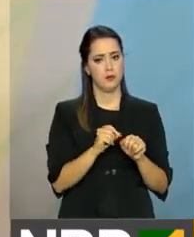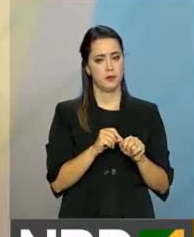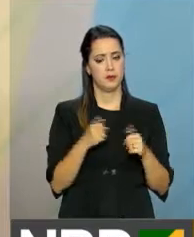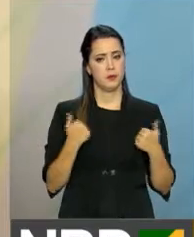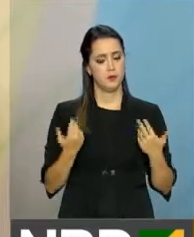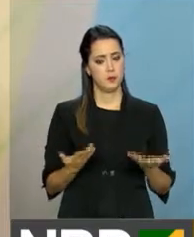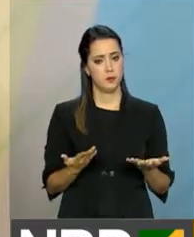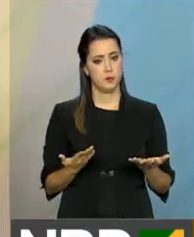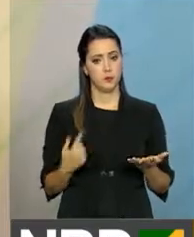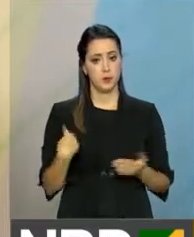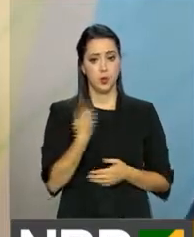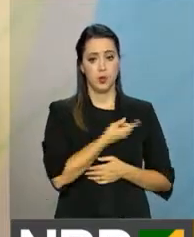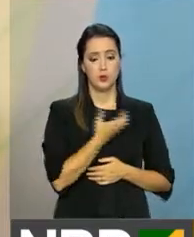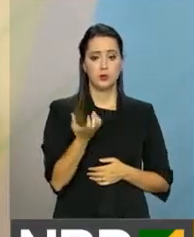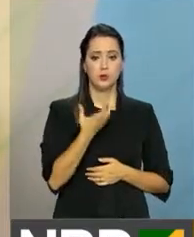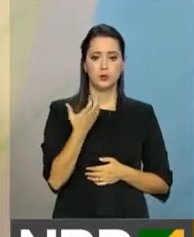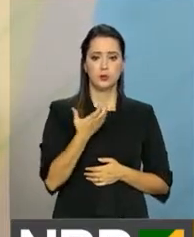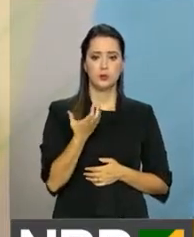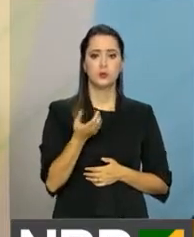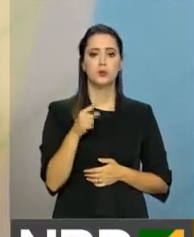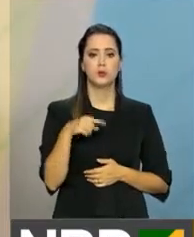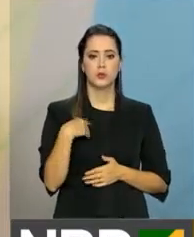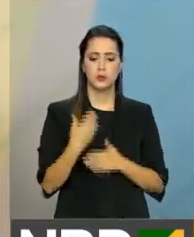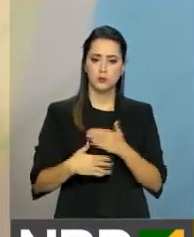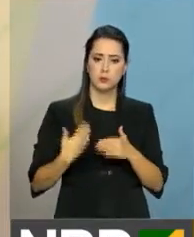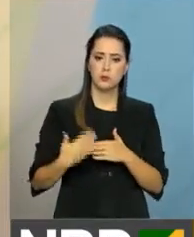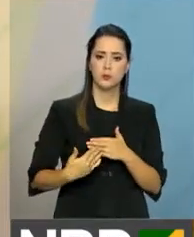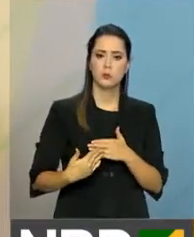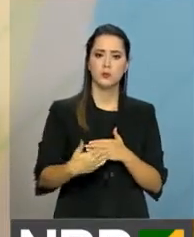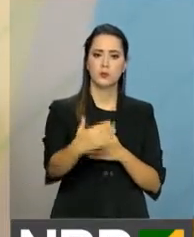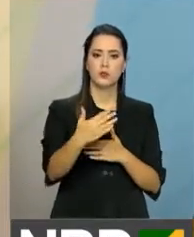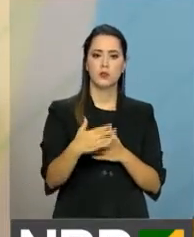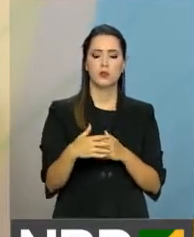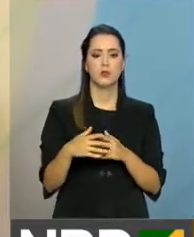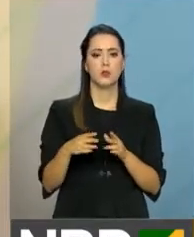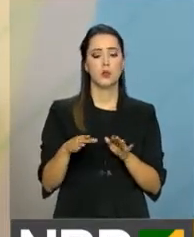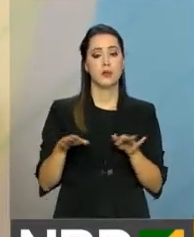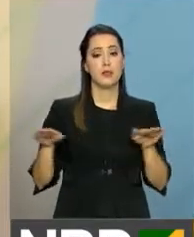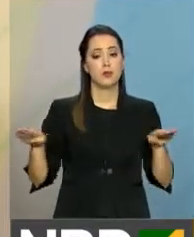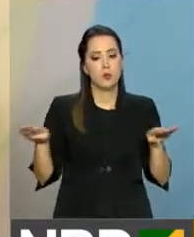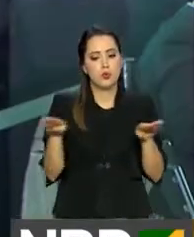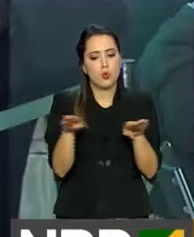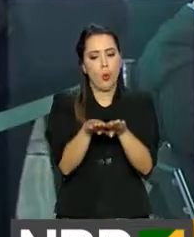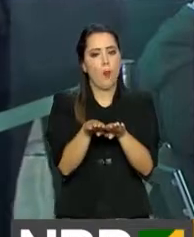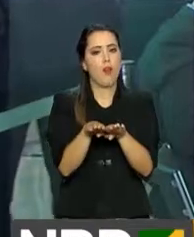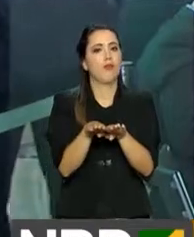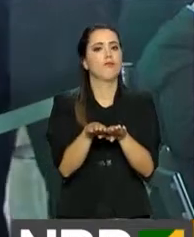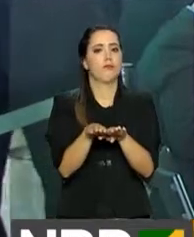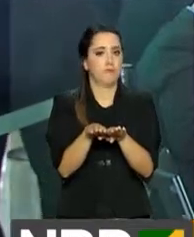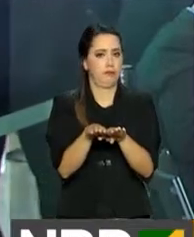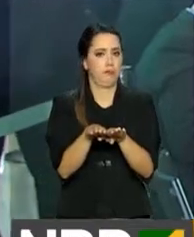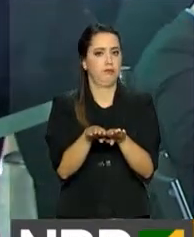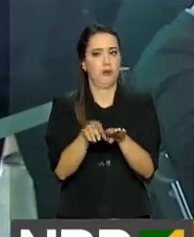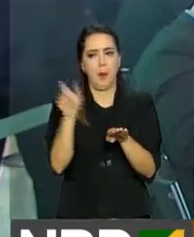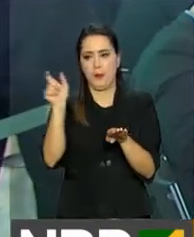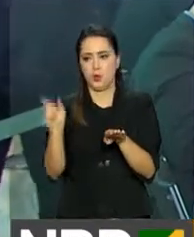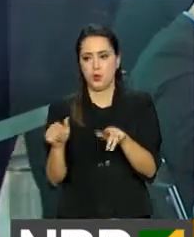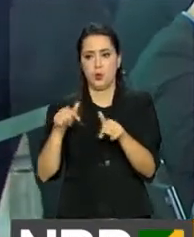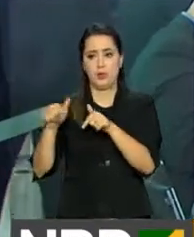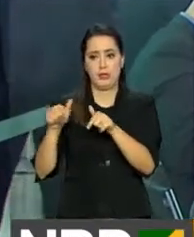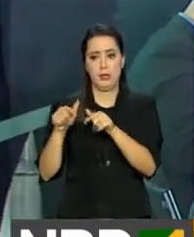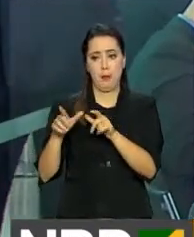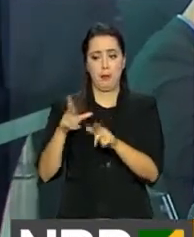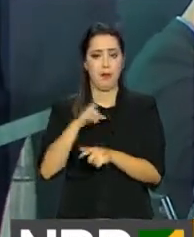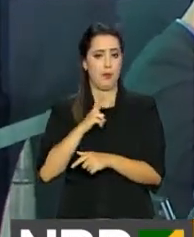nós pretendíamos e pretendemos ainda a parte ficação do trabalhador privado o